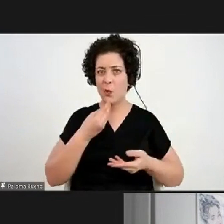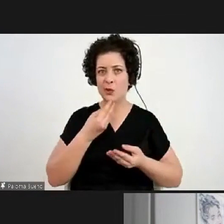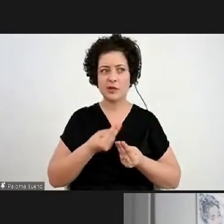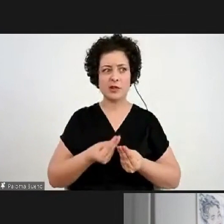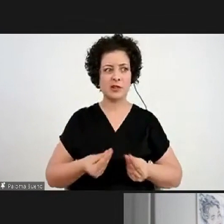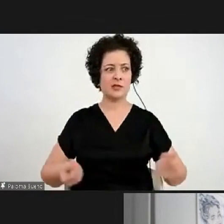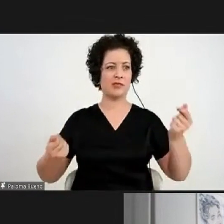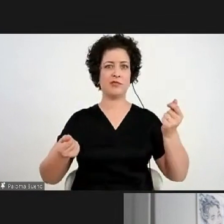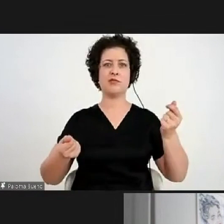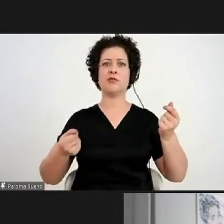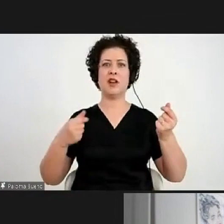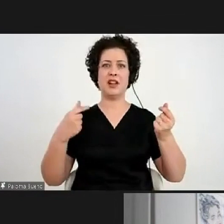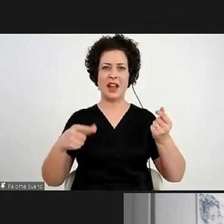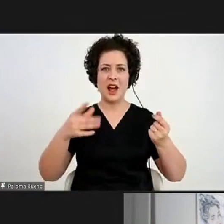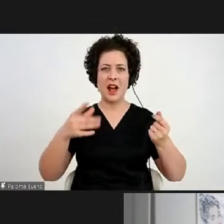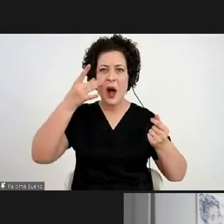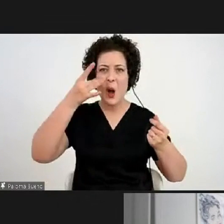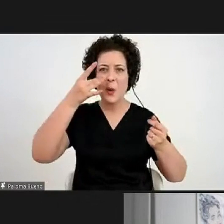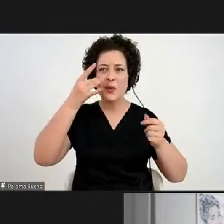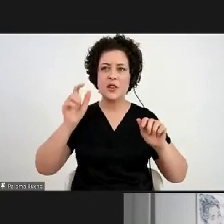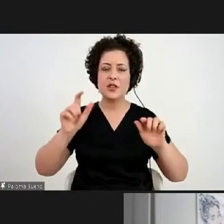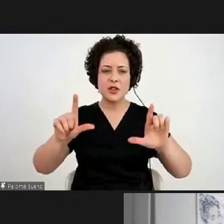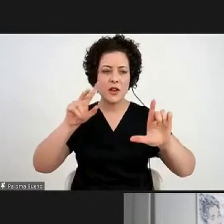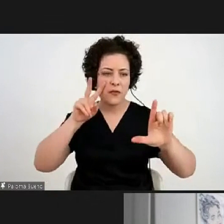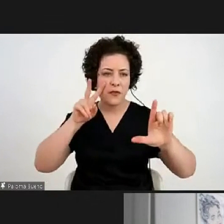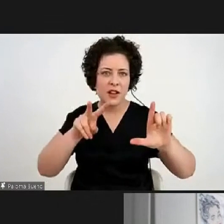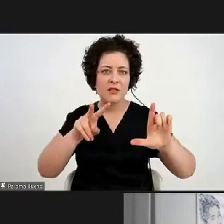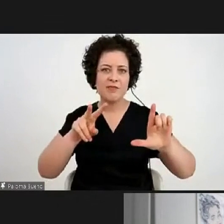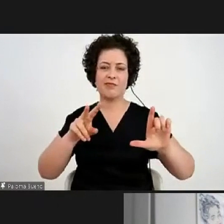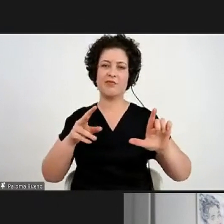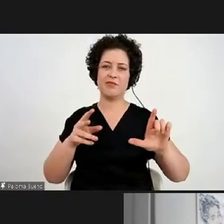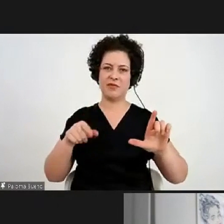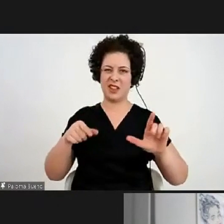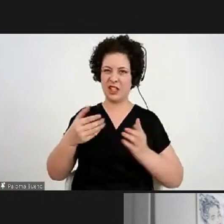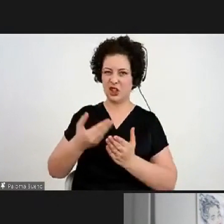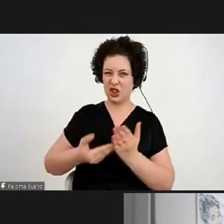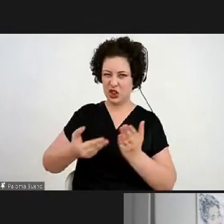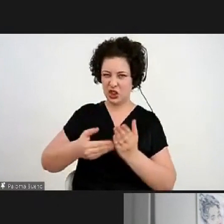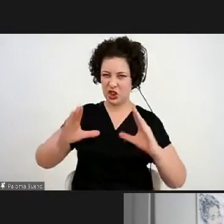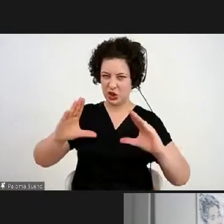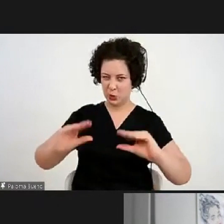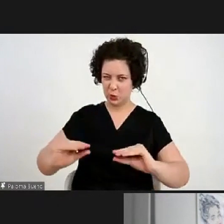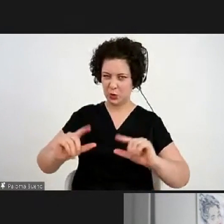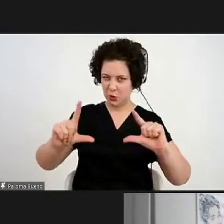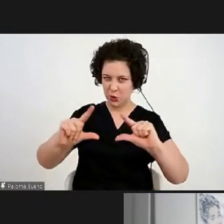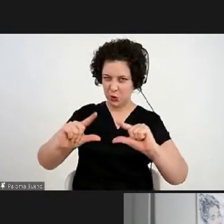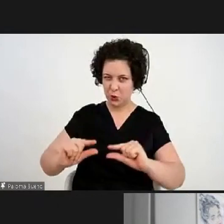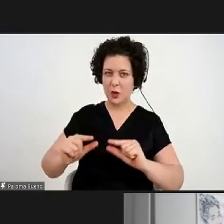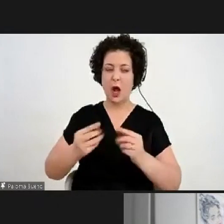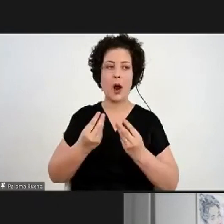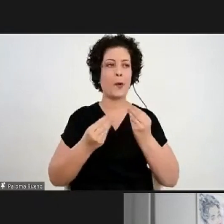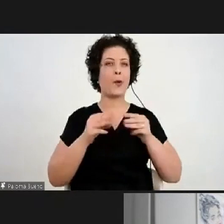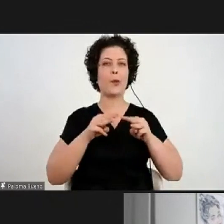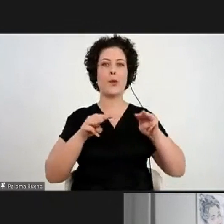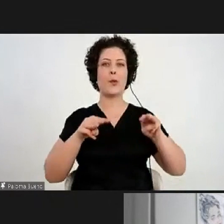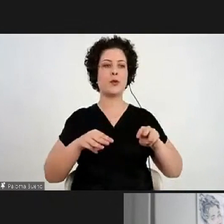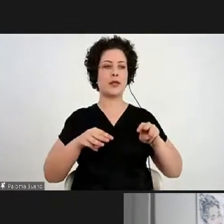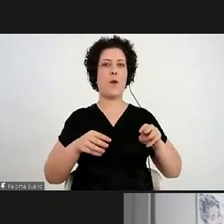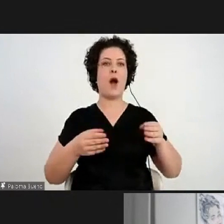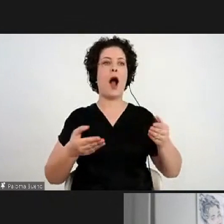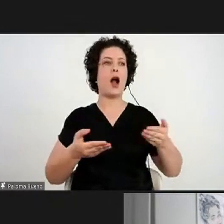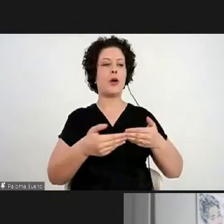física da obra, de arte, para ter, então, uma reflexão? Como os museus se preparam para esse novo momento?